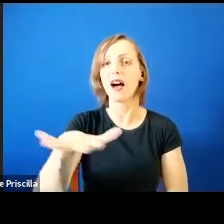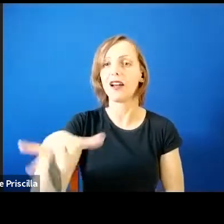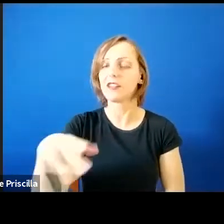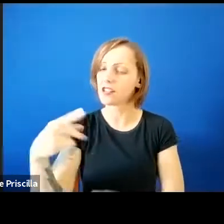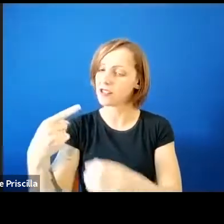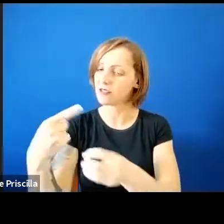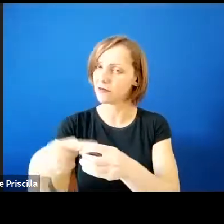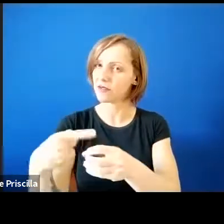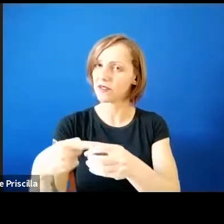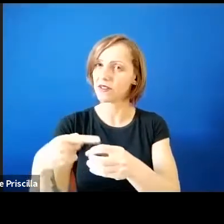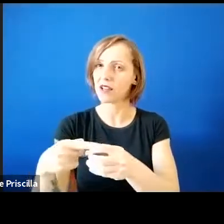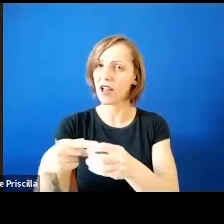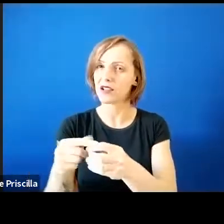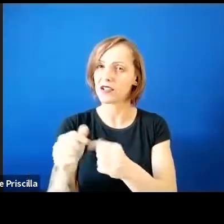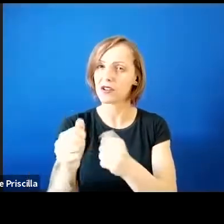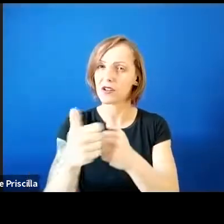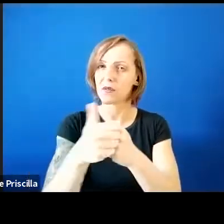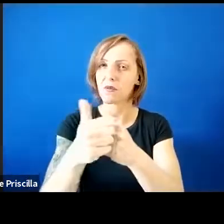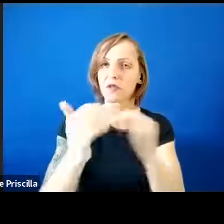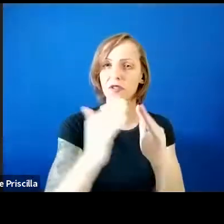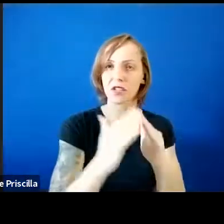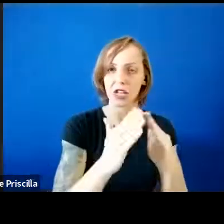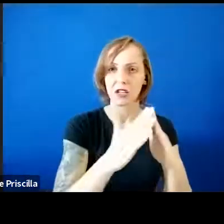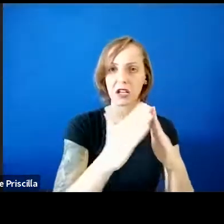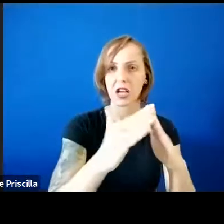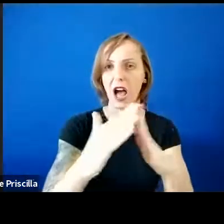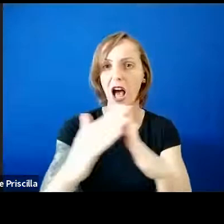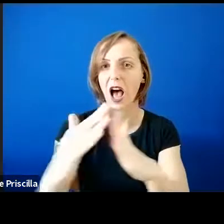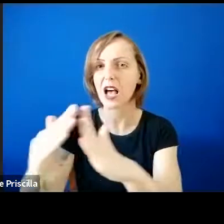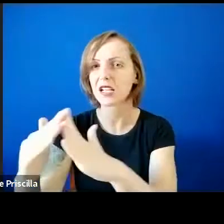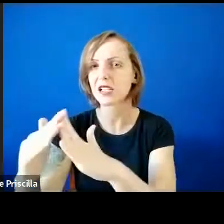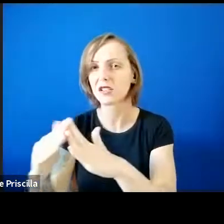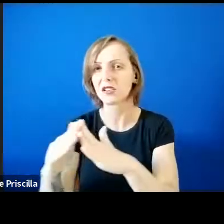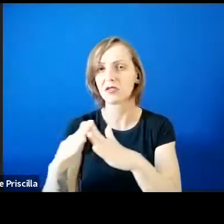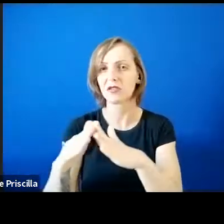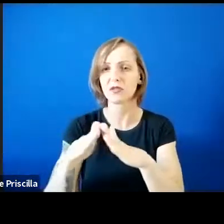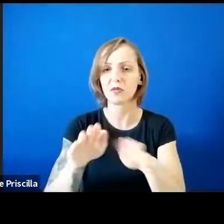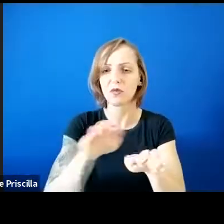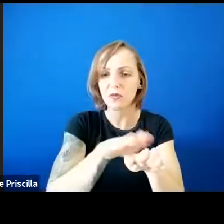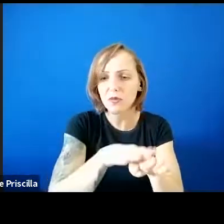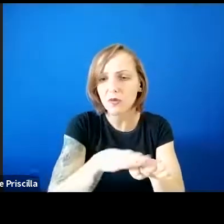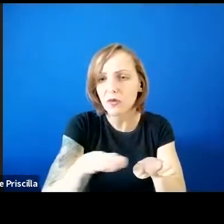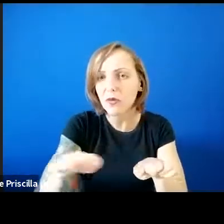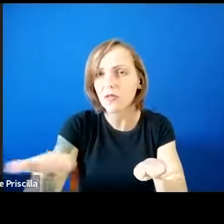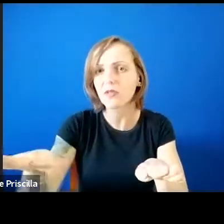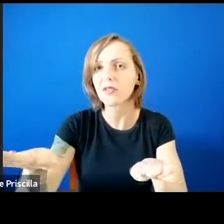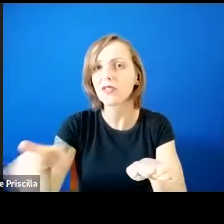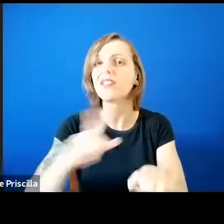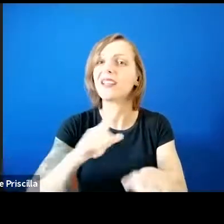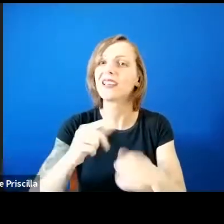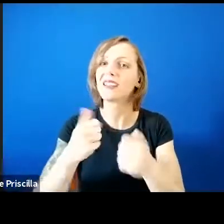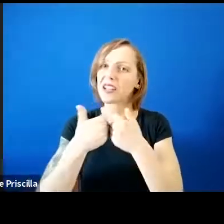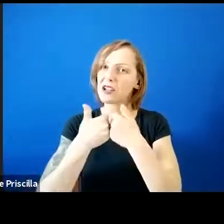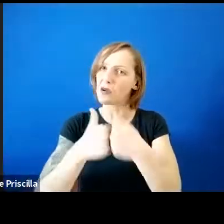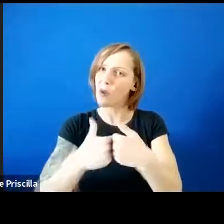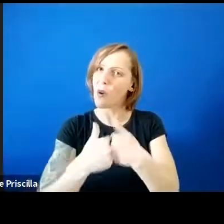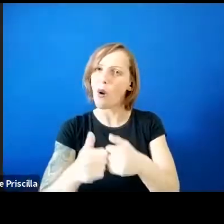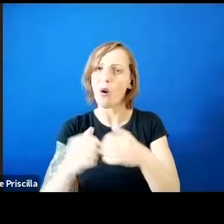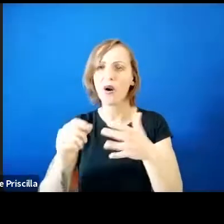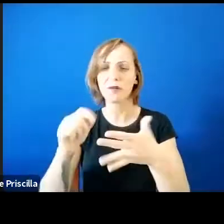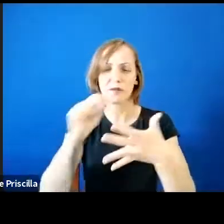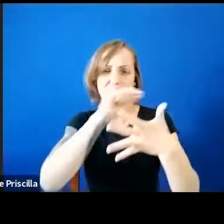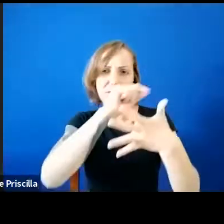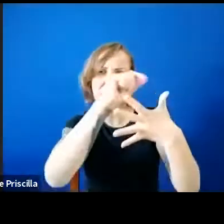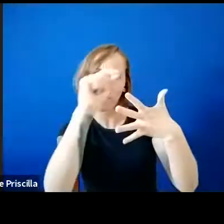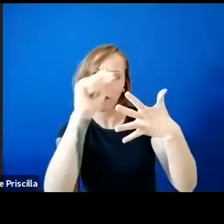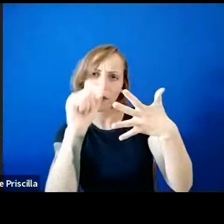muitas casas, muitas residências, com asfalto que passa na frente, com ônibus, enfim, um ambiente